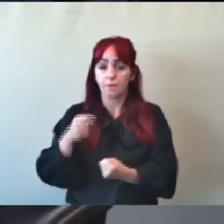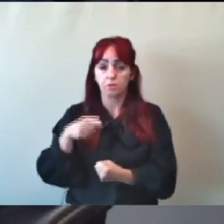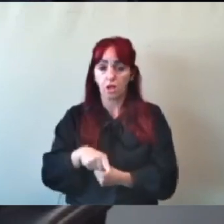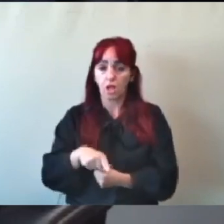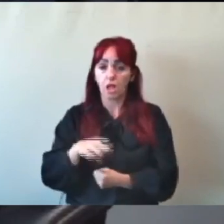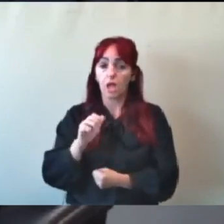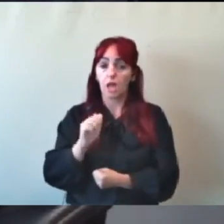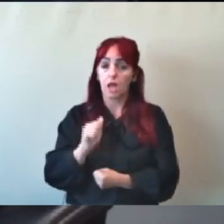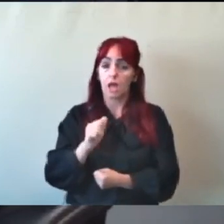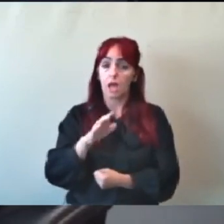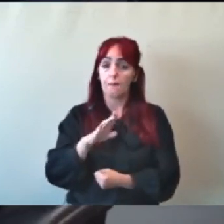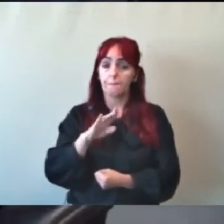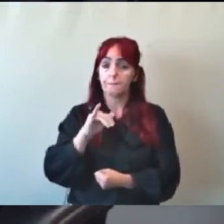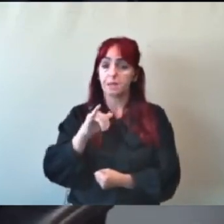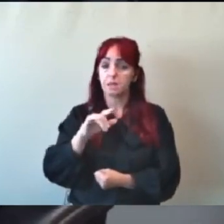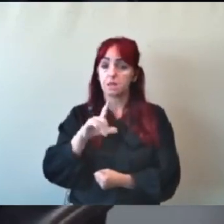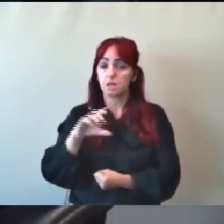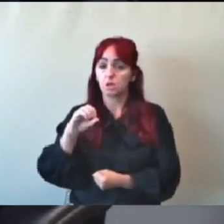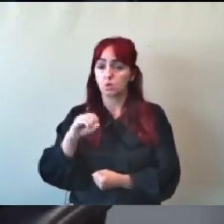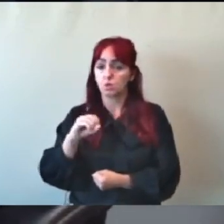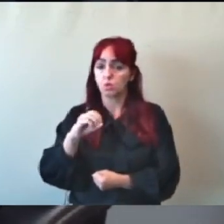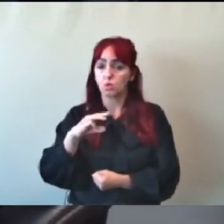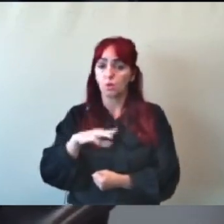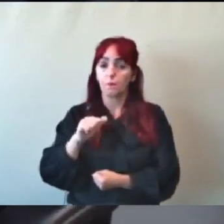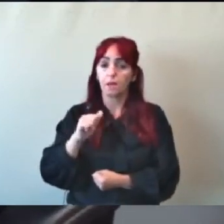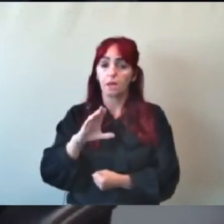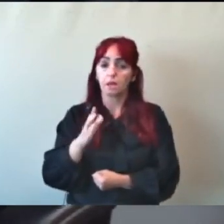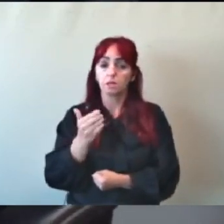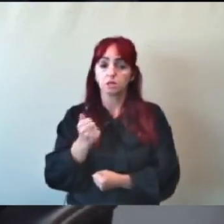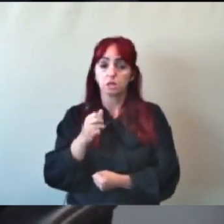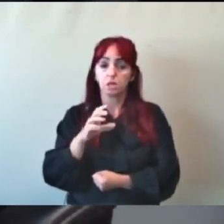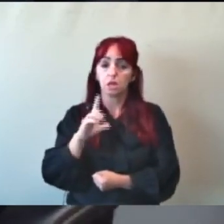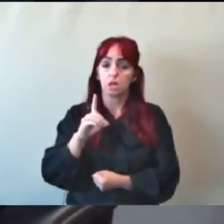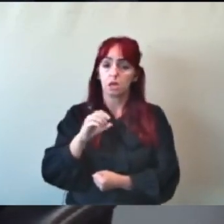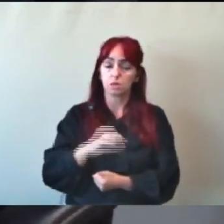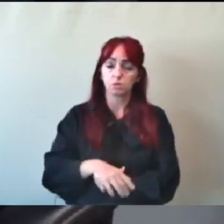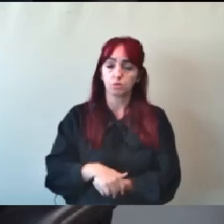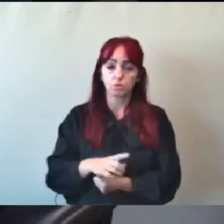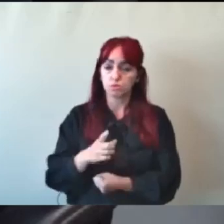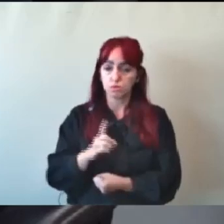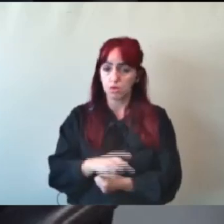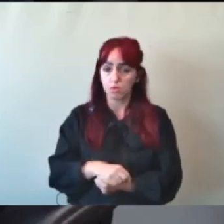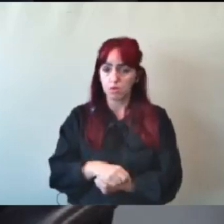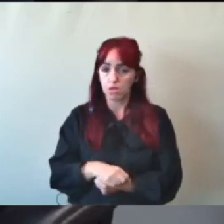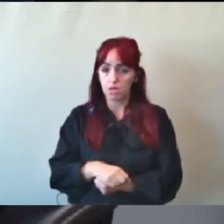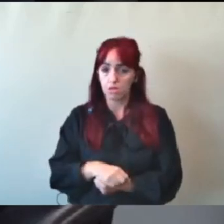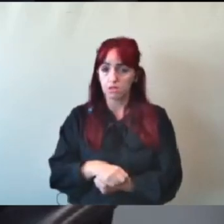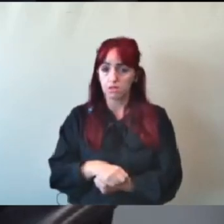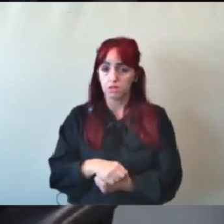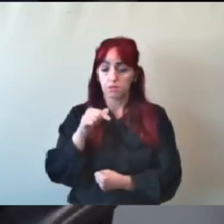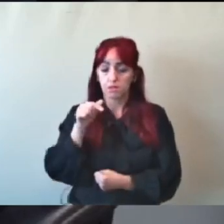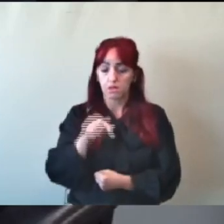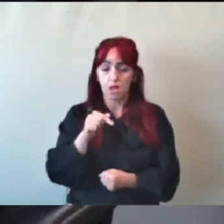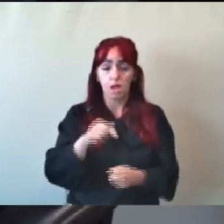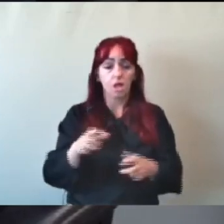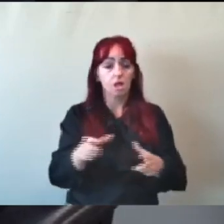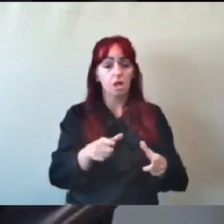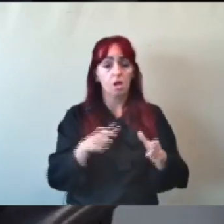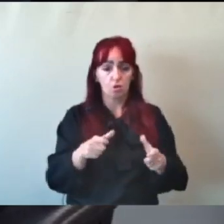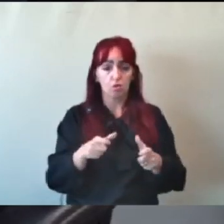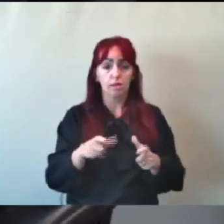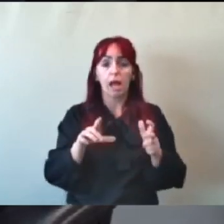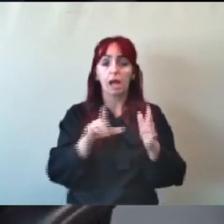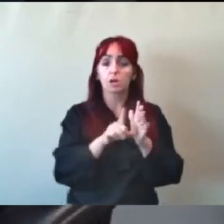Abílio Machado. Abílio Diniz é o falecido. Abílio Machado. Então, é um lugar que o comércio está realmente